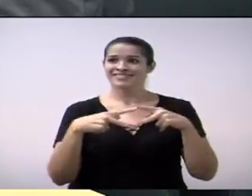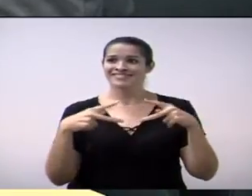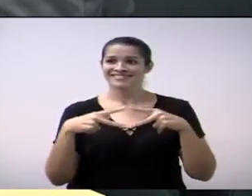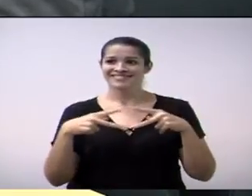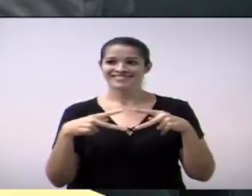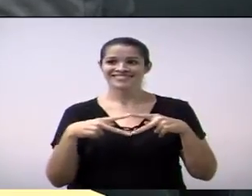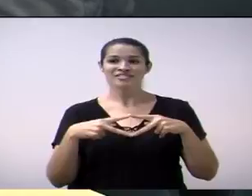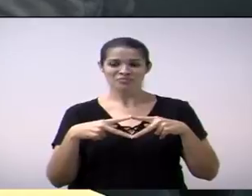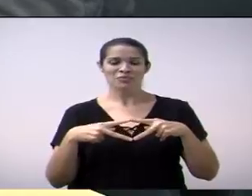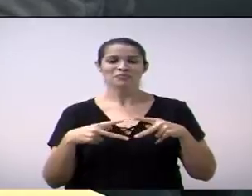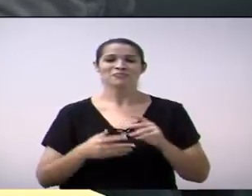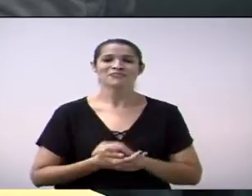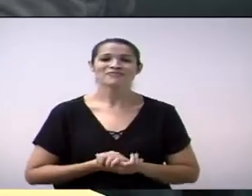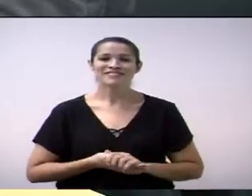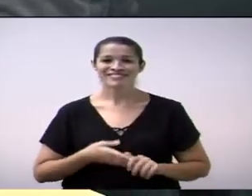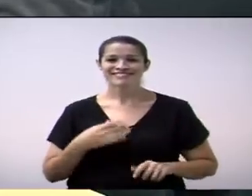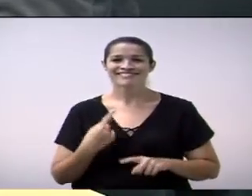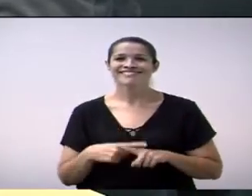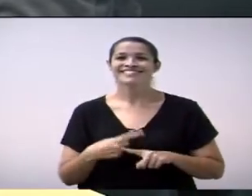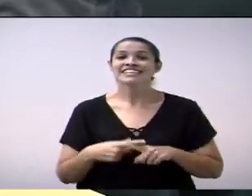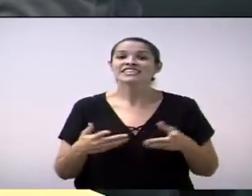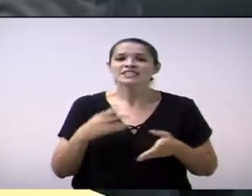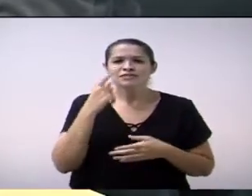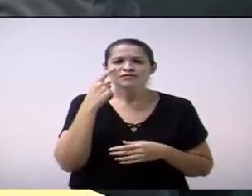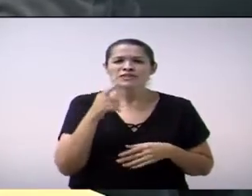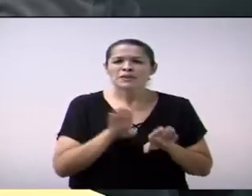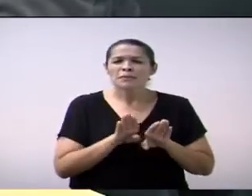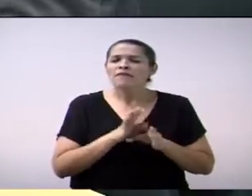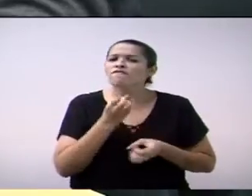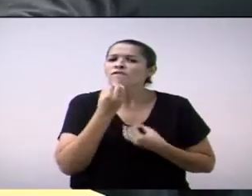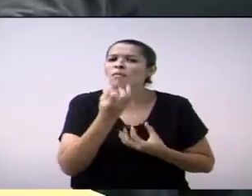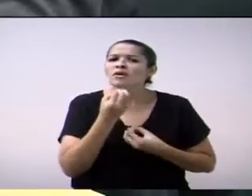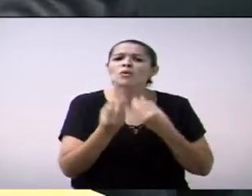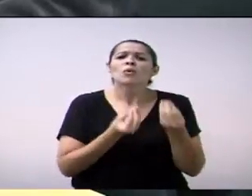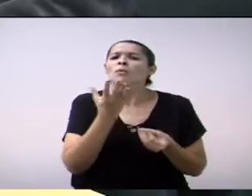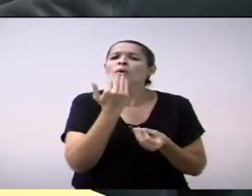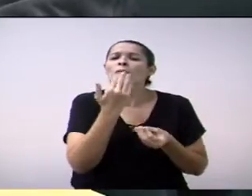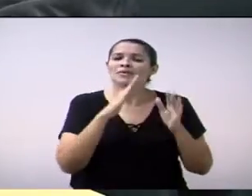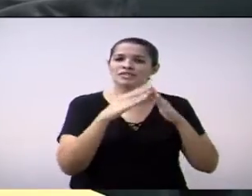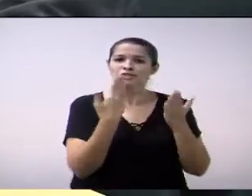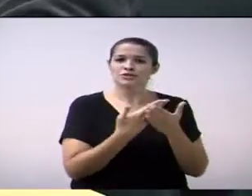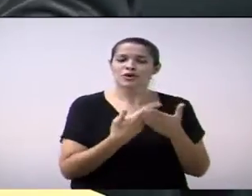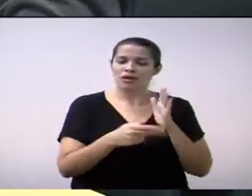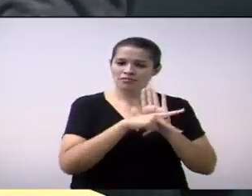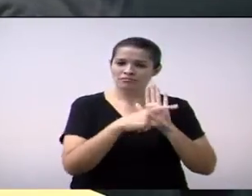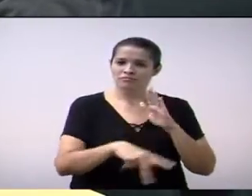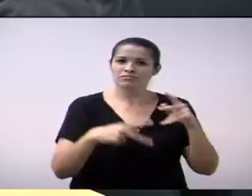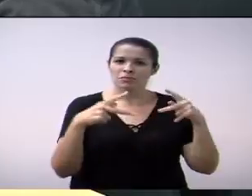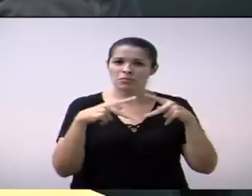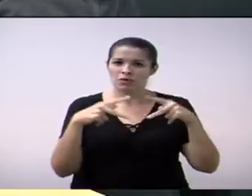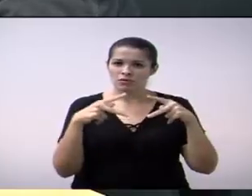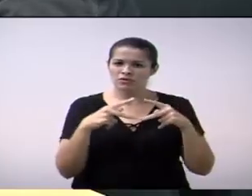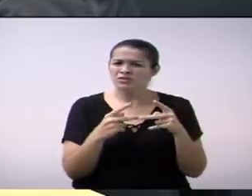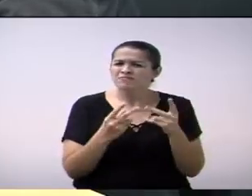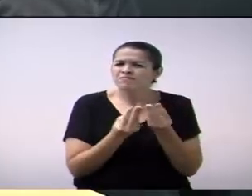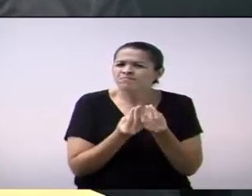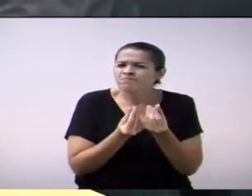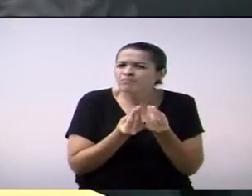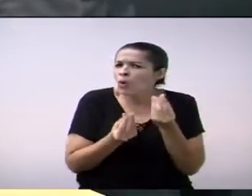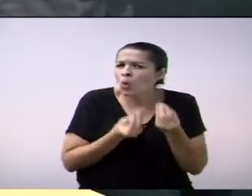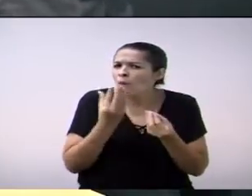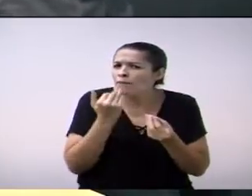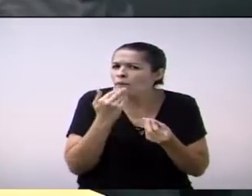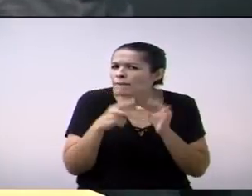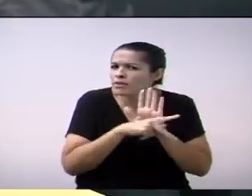realizado e da qualidade da merenda escolar das escolas do nosso município. Número 31, do vereador Fábio